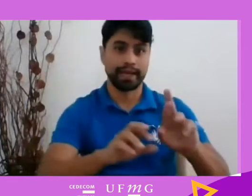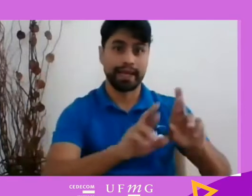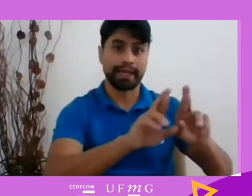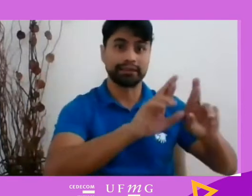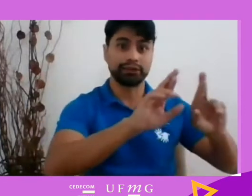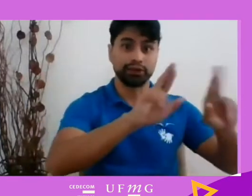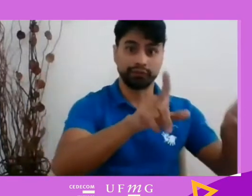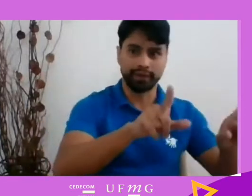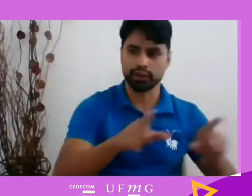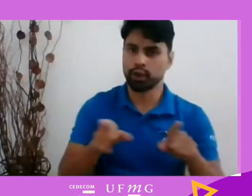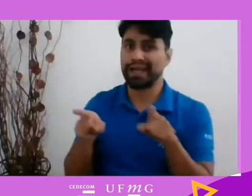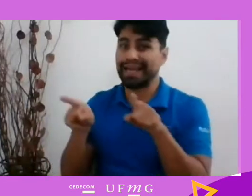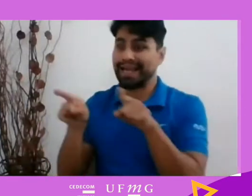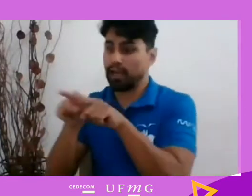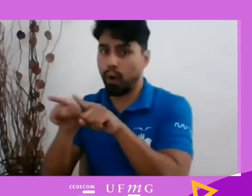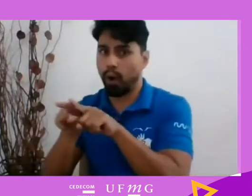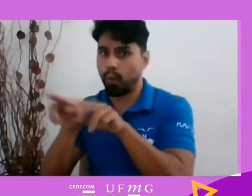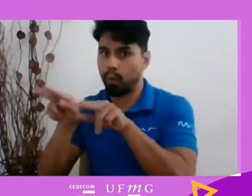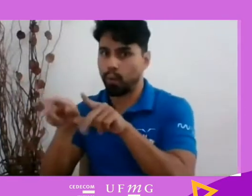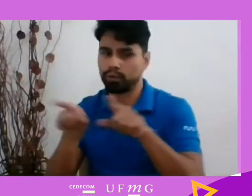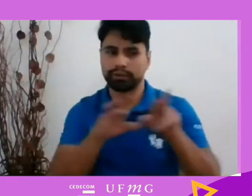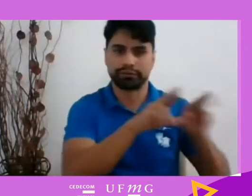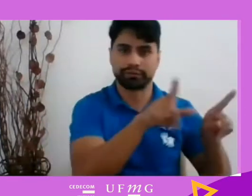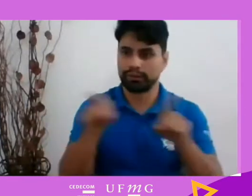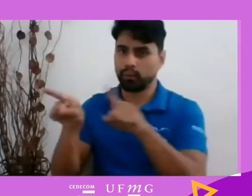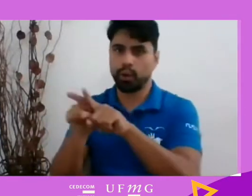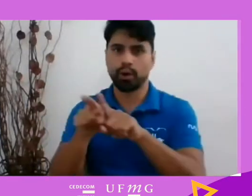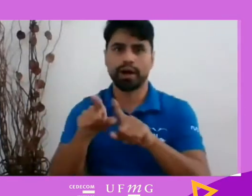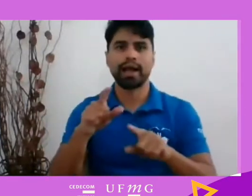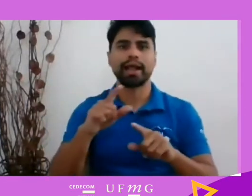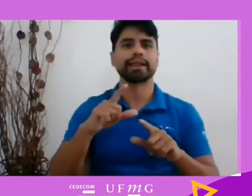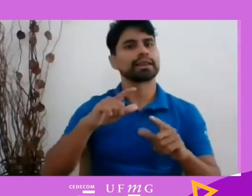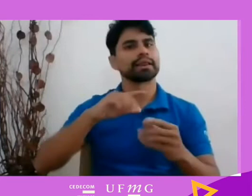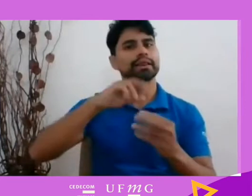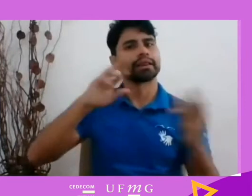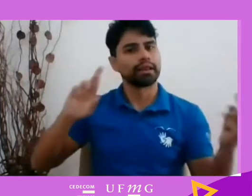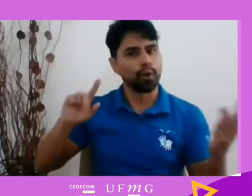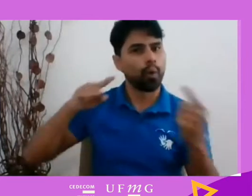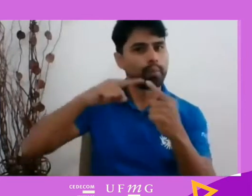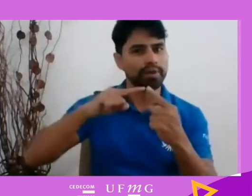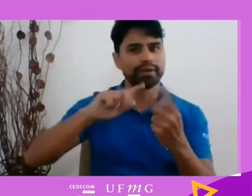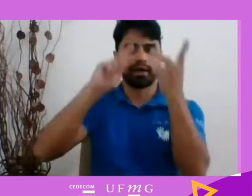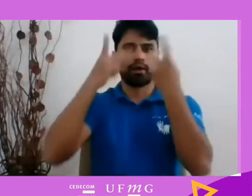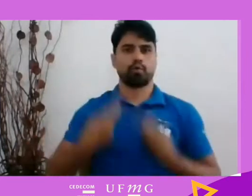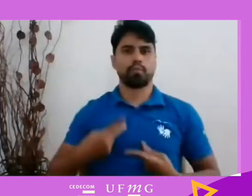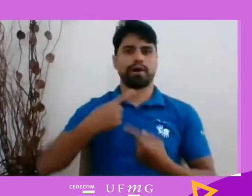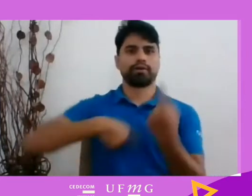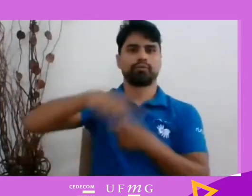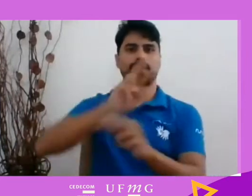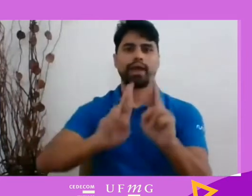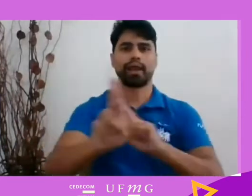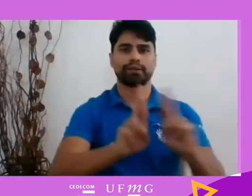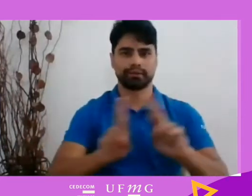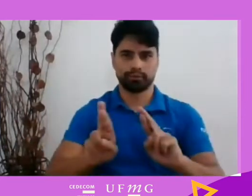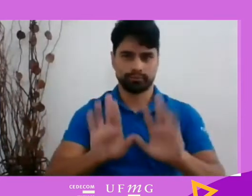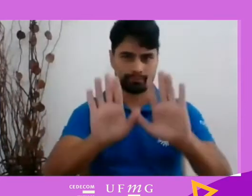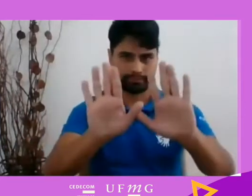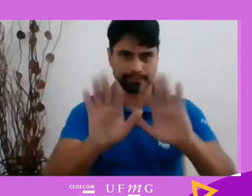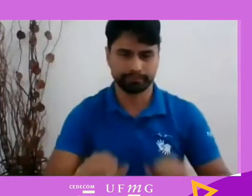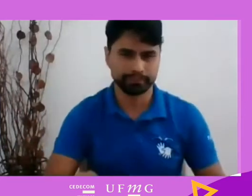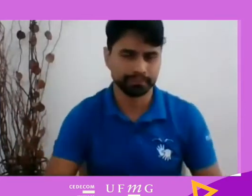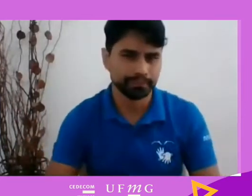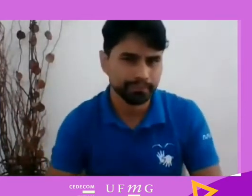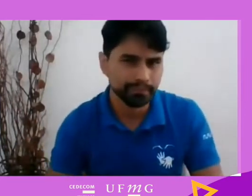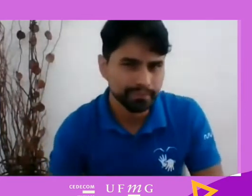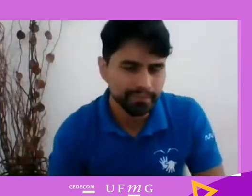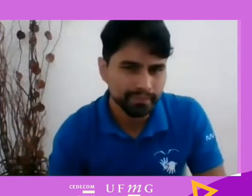exemplo, dá um exemplo bem clássico, assim, o Amazon ou o Spotify. Quando você efetua,